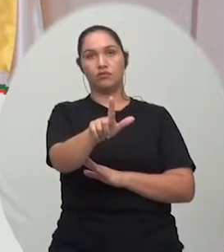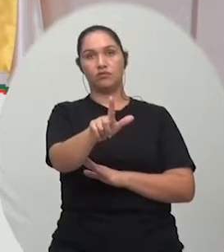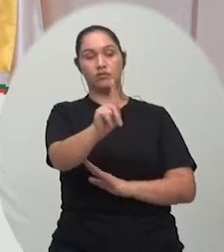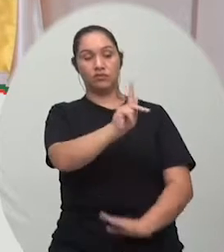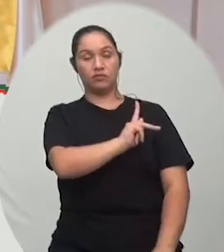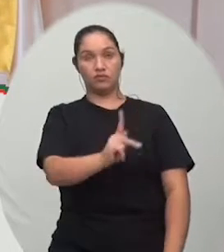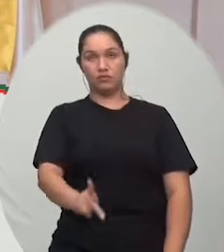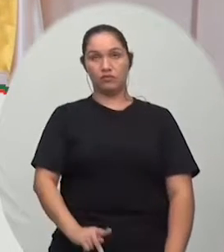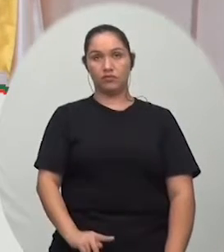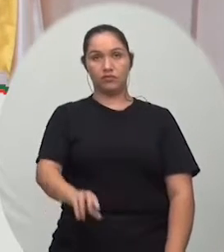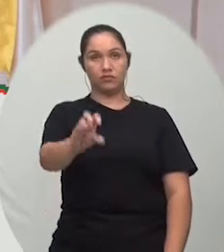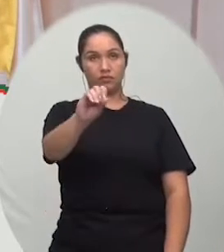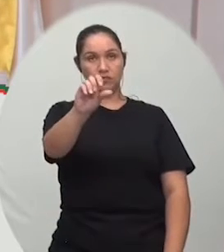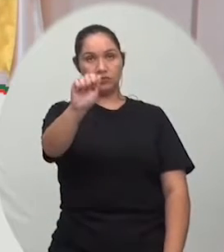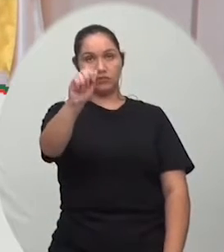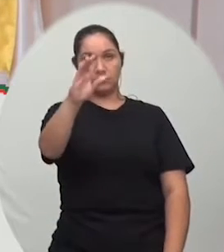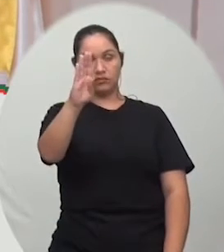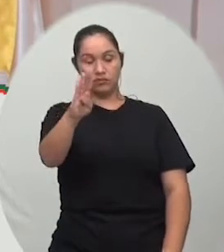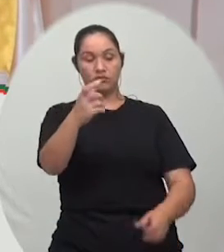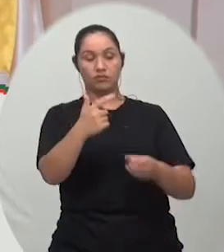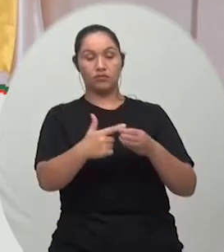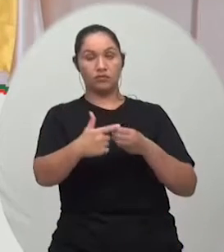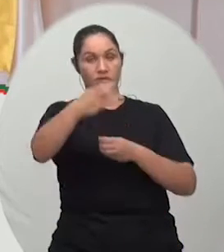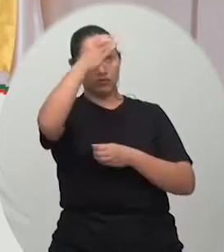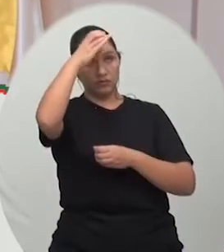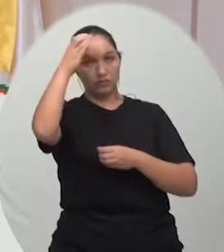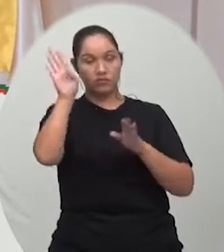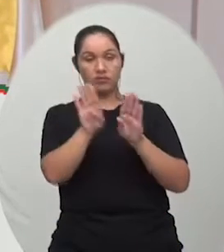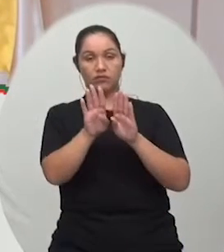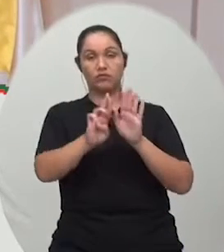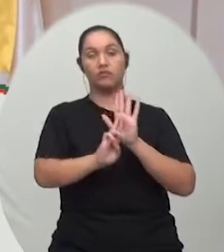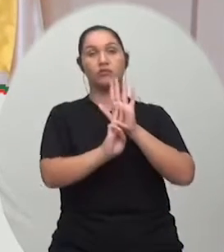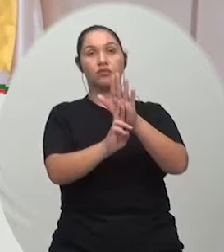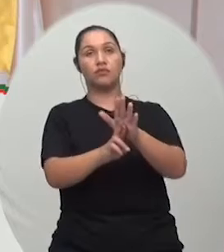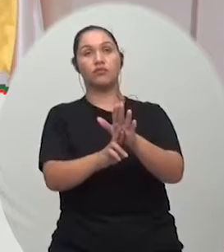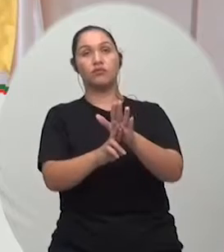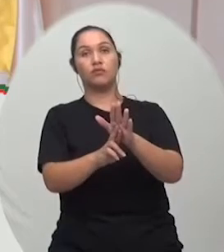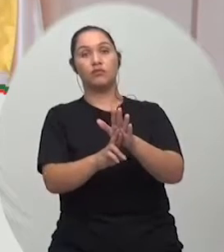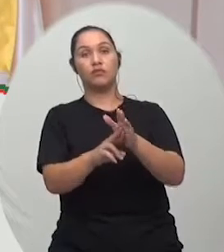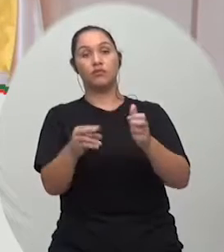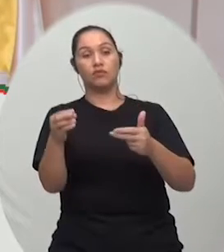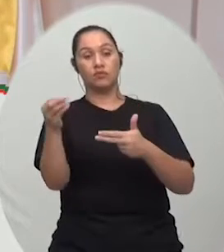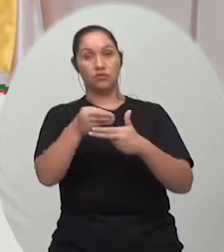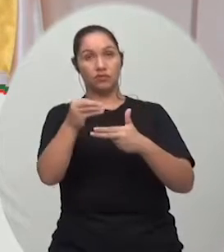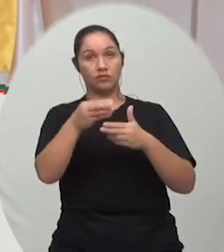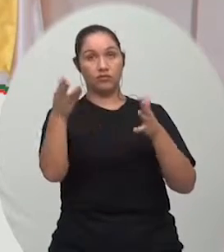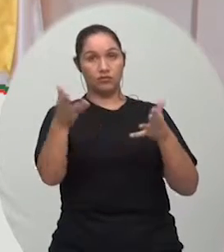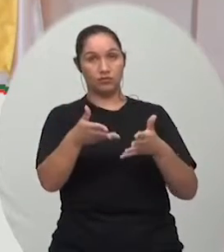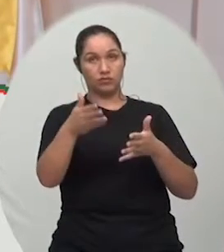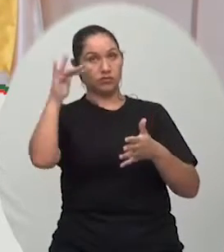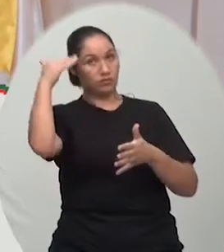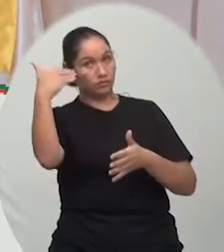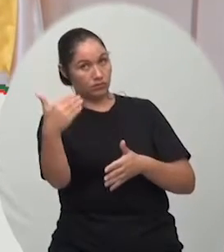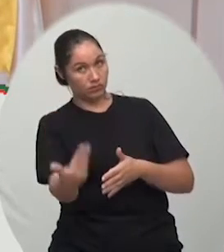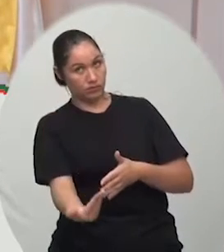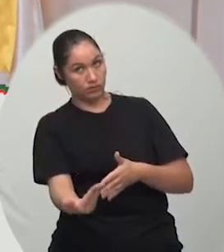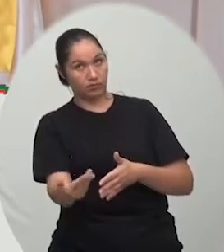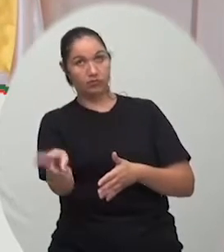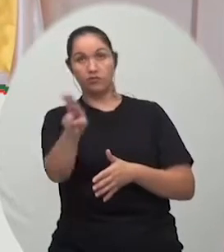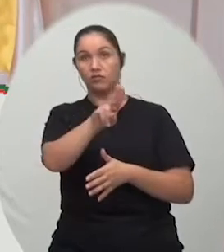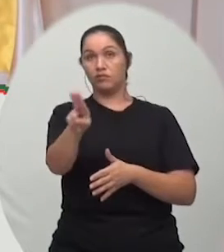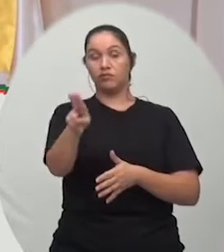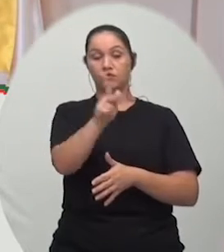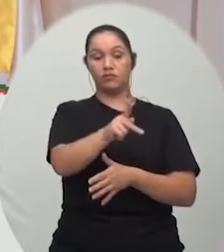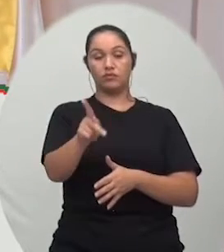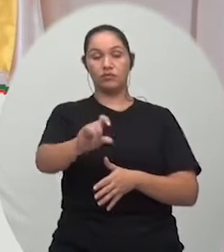subseção da OAB aqui de Criciúma, também os representantes da Unesc, que hoje serão homenageados, né, em nome do professor João